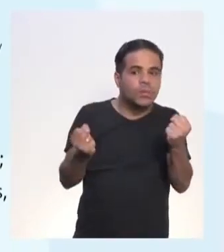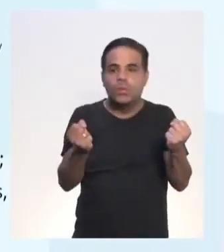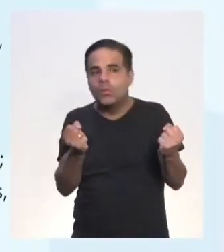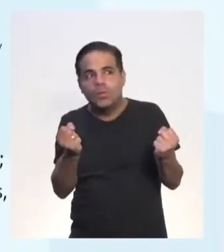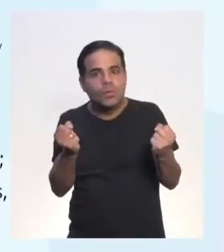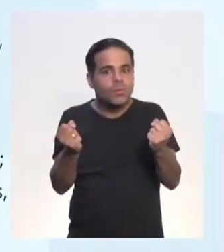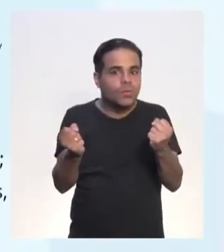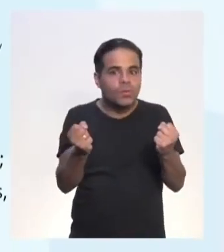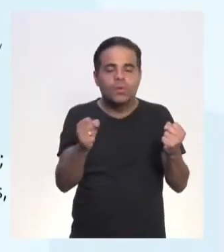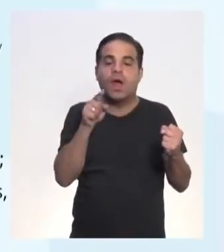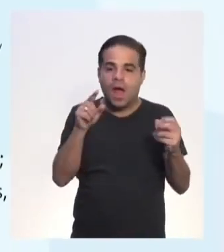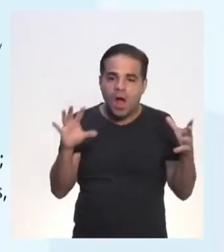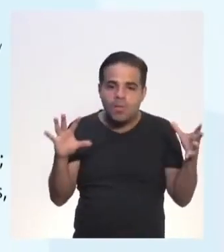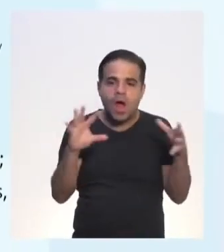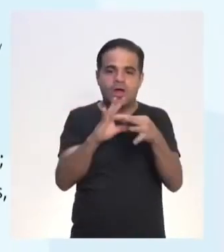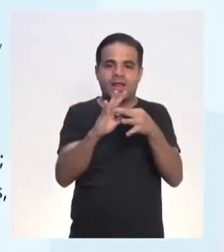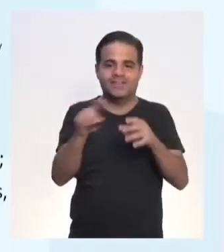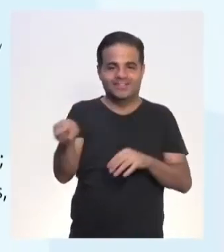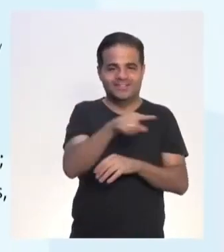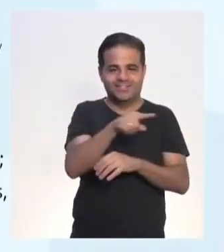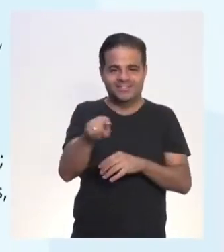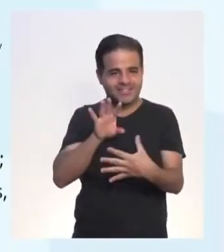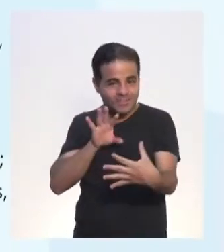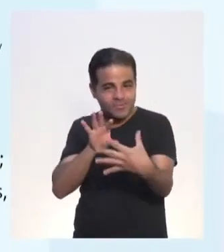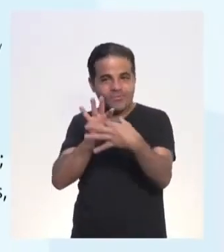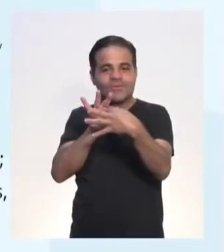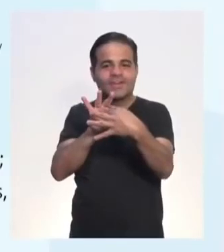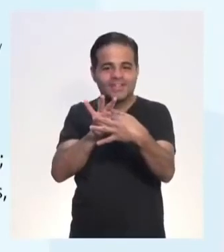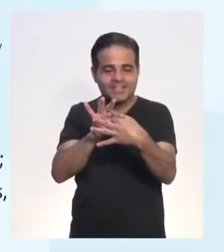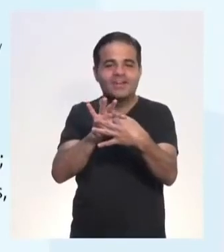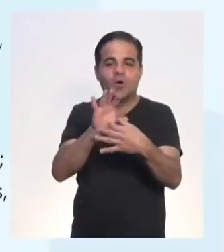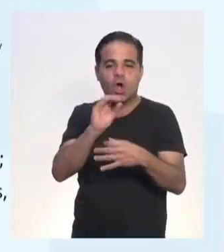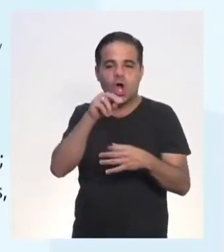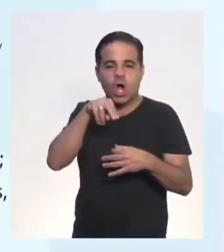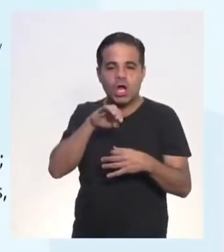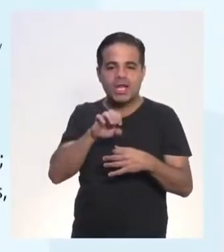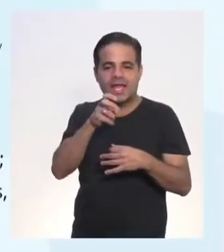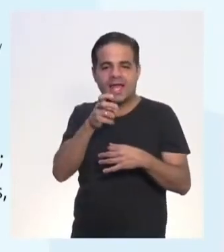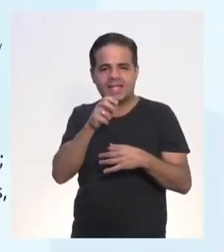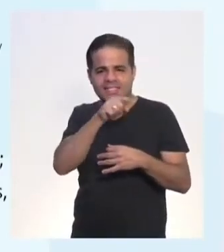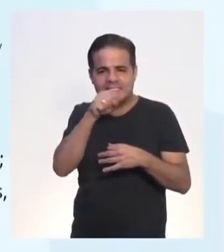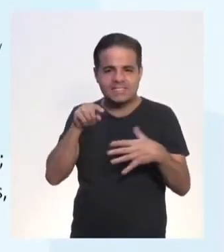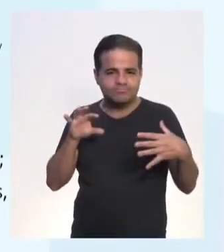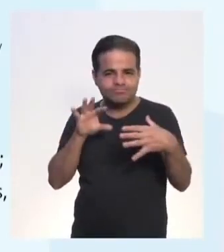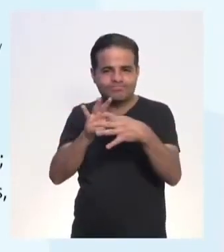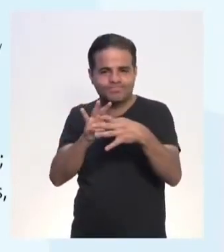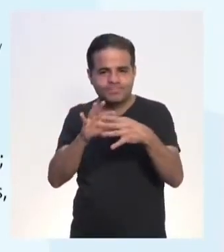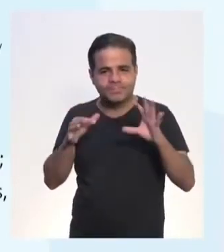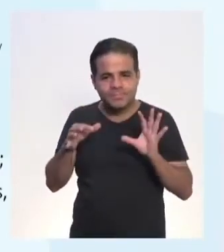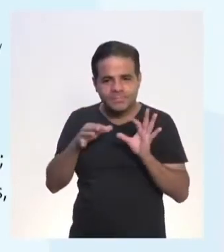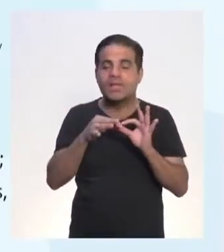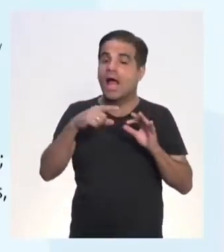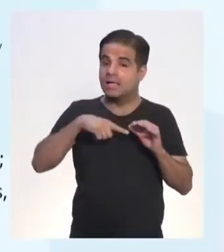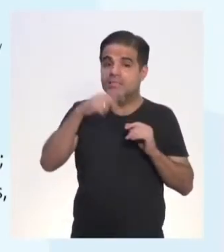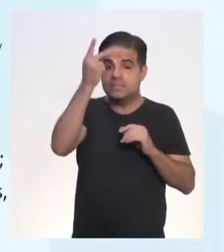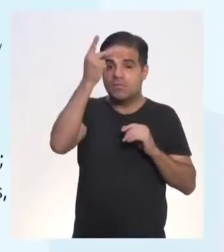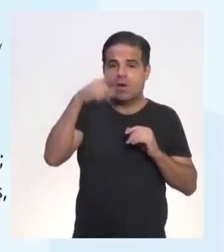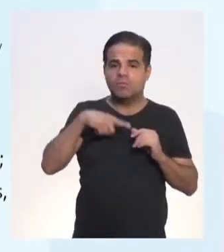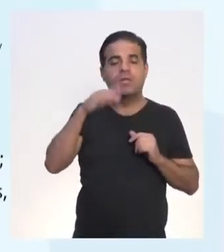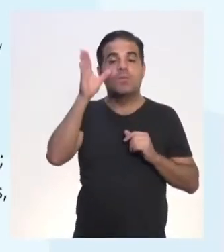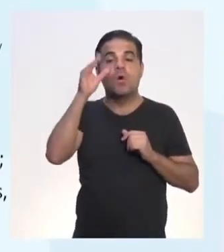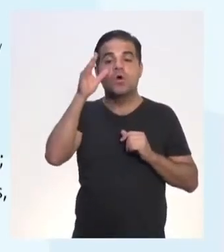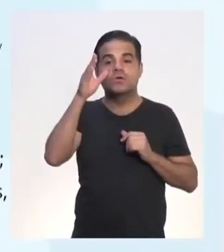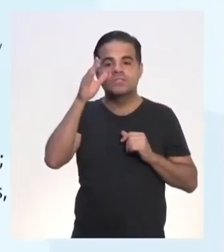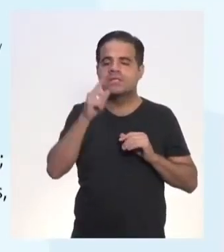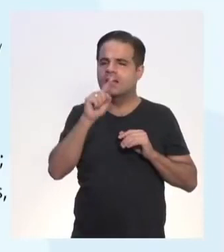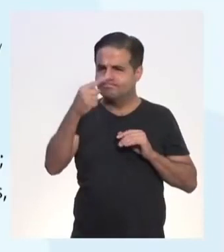ali. Aquela é uma conexão, não é? É verdade. Né? E aqui em São Paulo tem uma curiosidade que depois a gente consegue mostrar para eles, tá